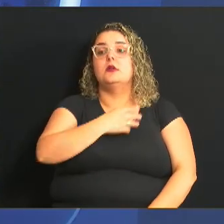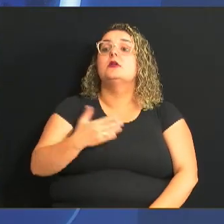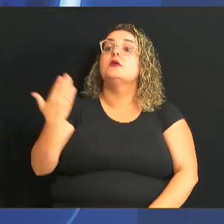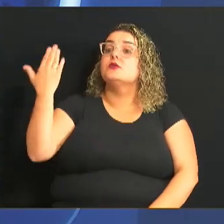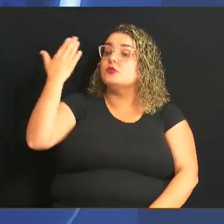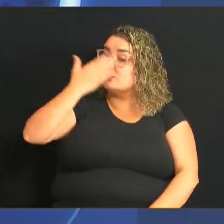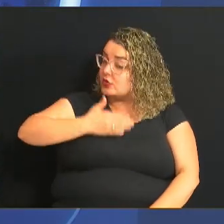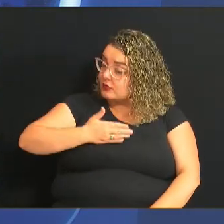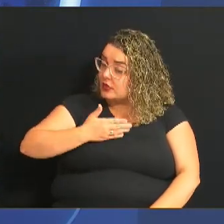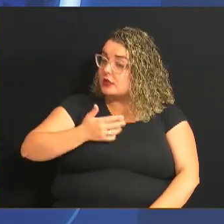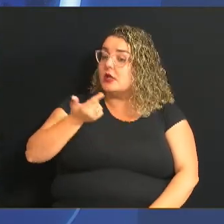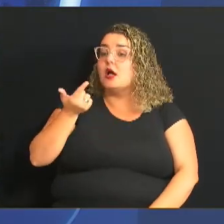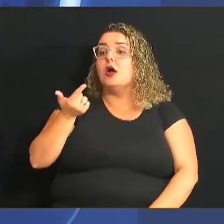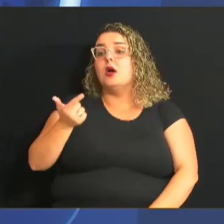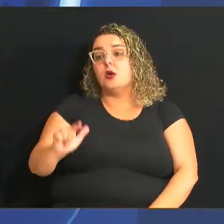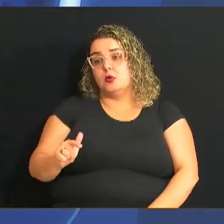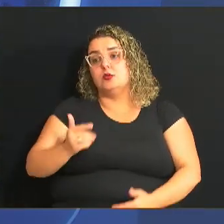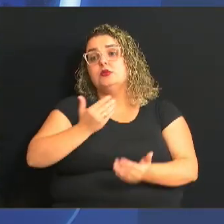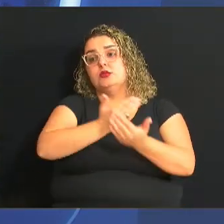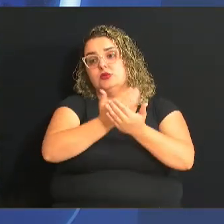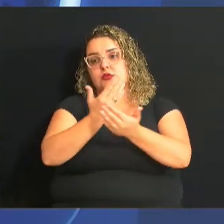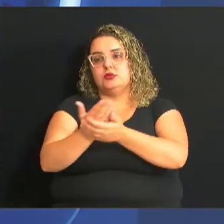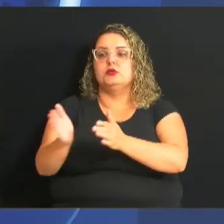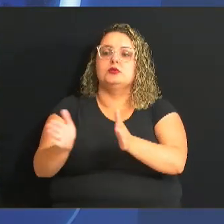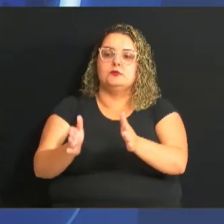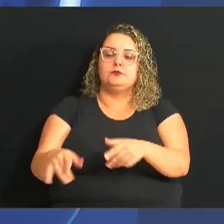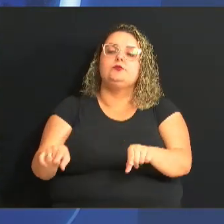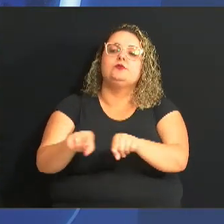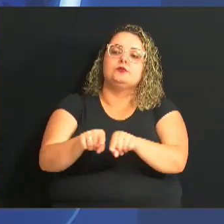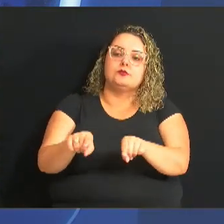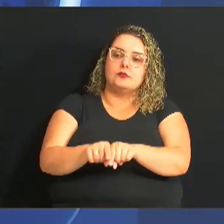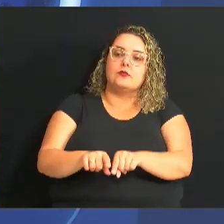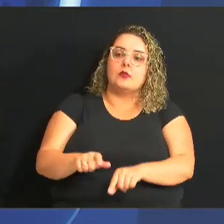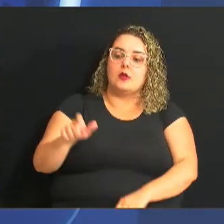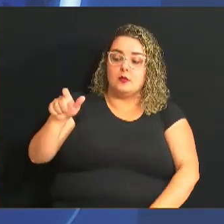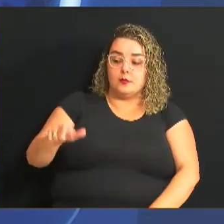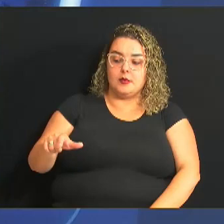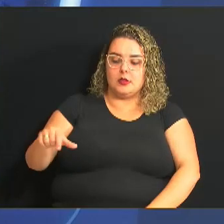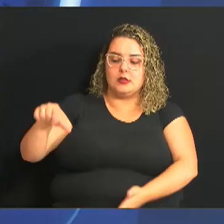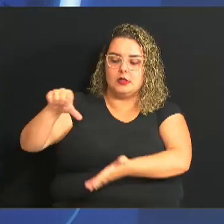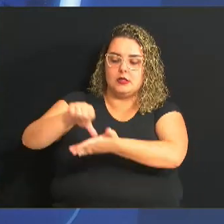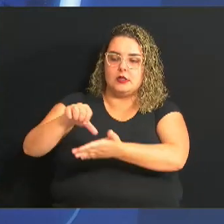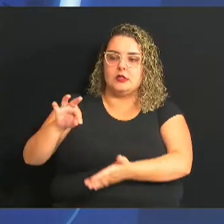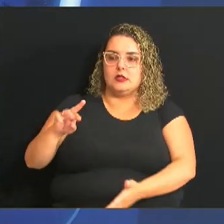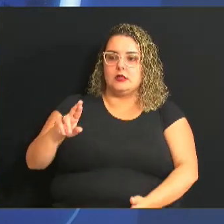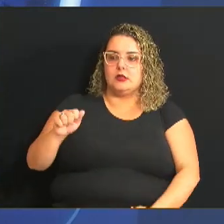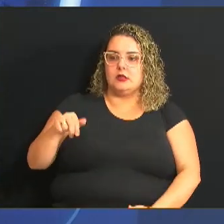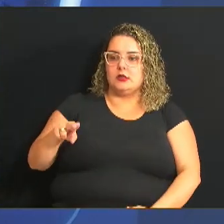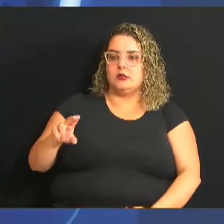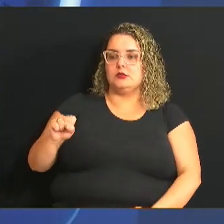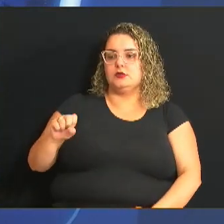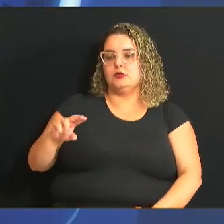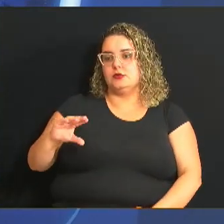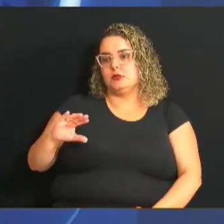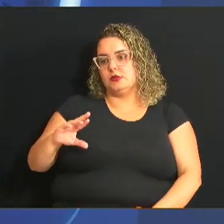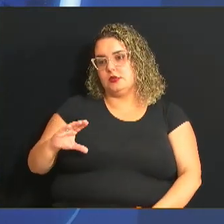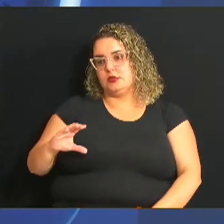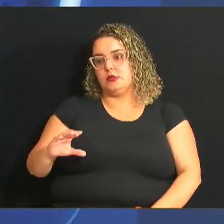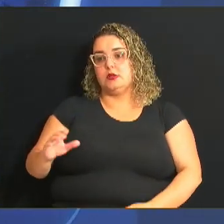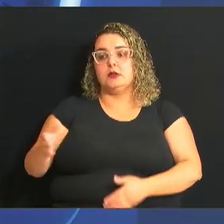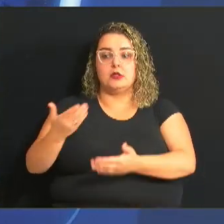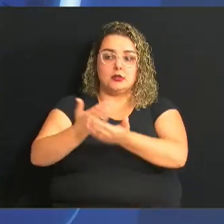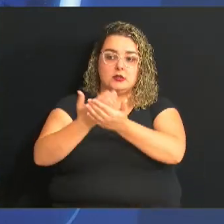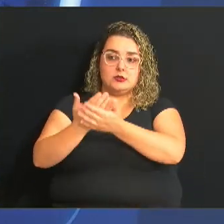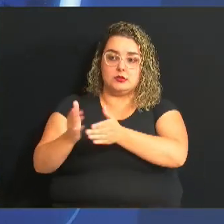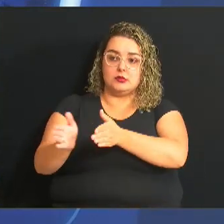a continuidade das aulas nesse período, que também, então, a pessoa tem que ir lá na sede da Transurc provar que está estudando nesse período de